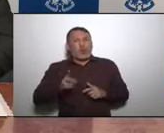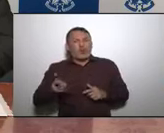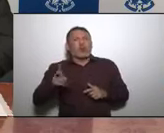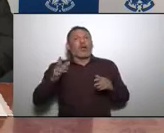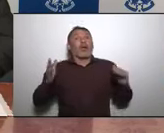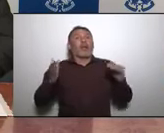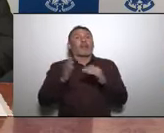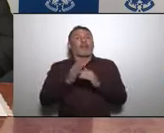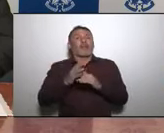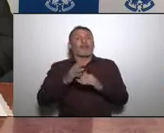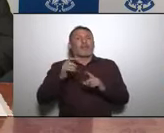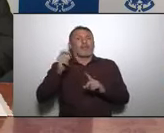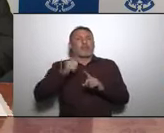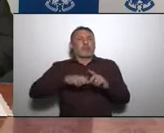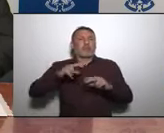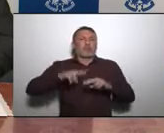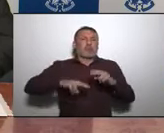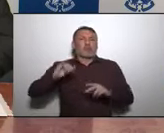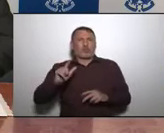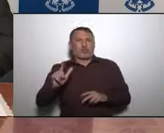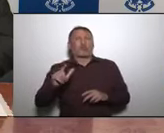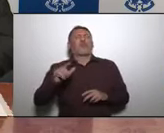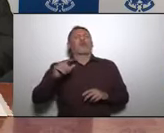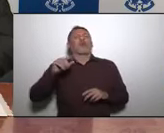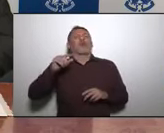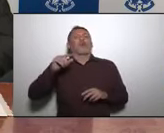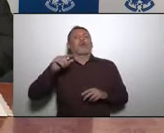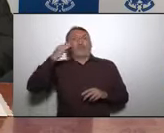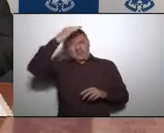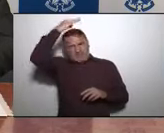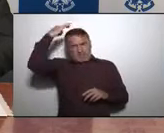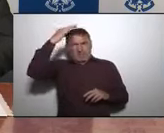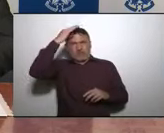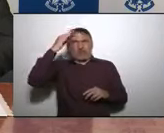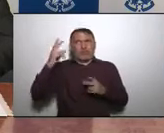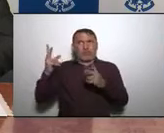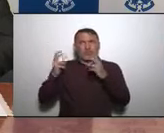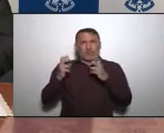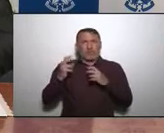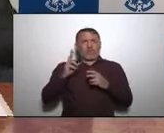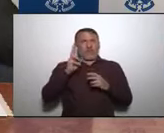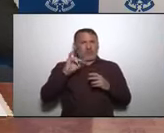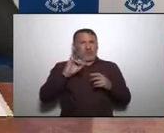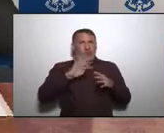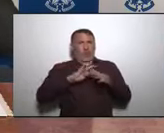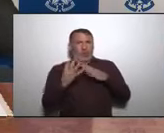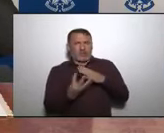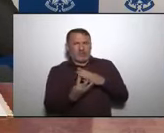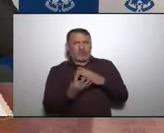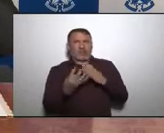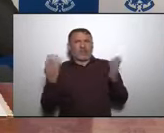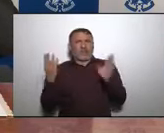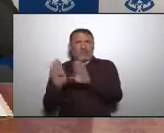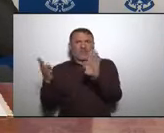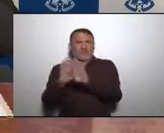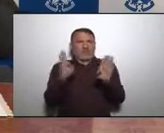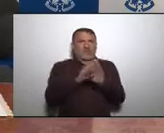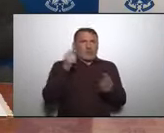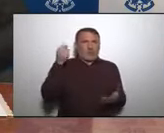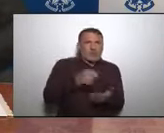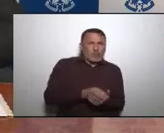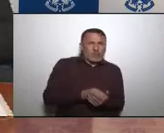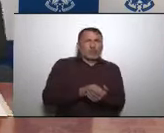se o estado já se prepara para uma quarentena nesse prazo mais mais prolongado, né? Ou mais rigorosa. O que está